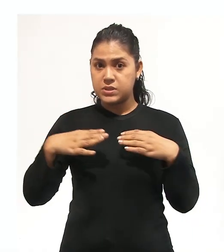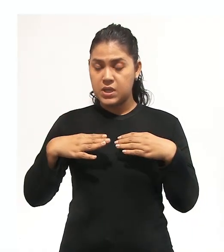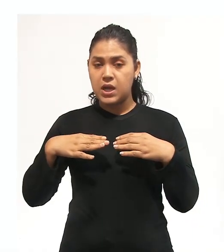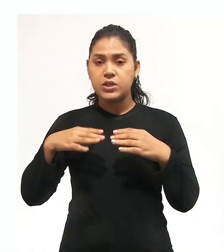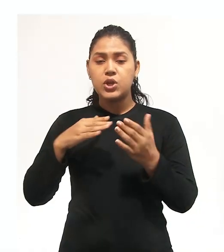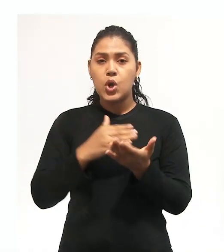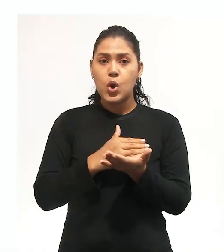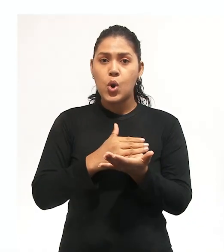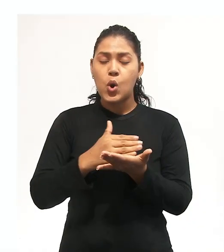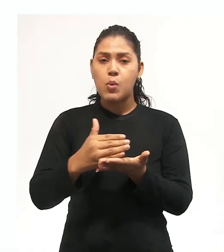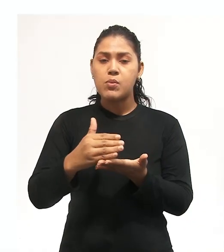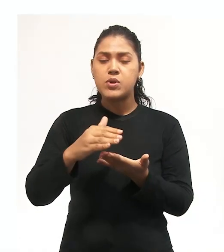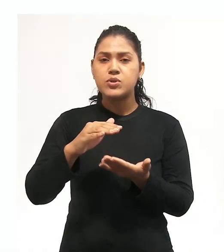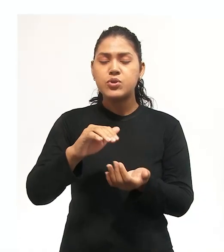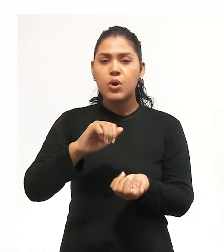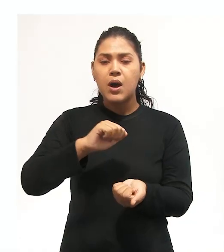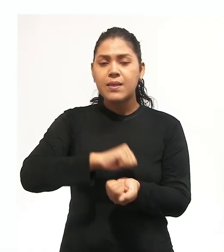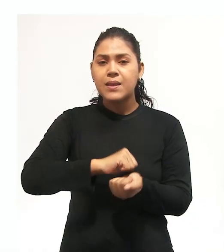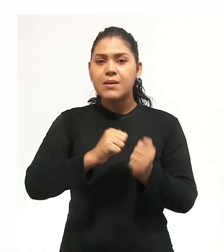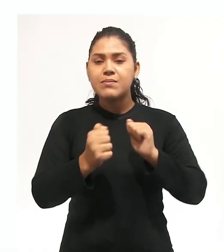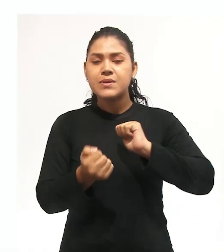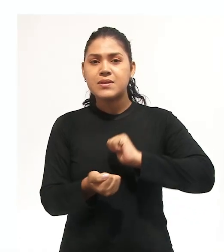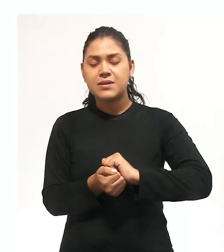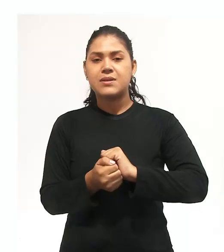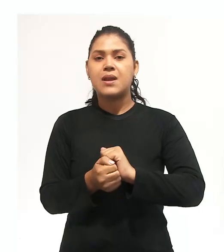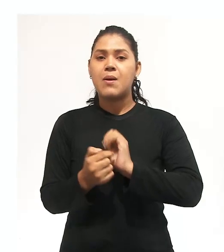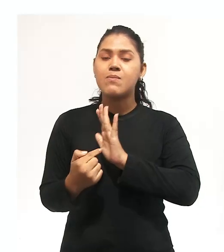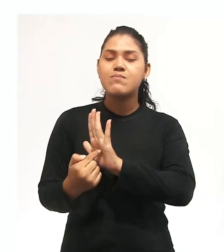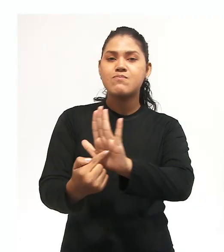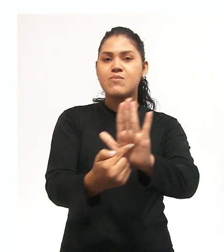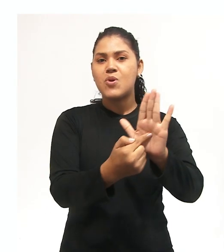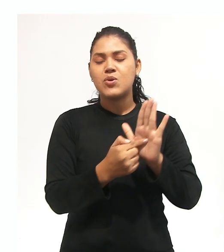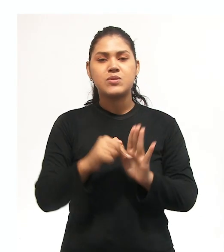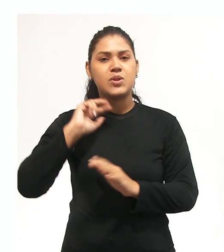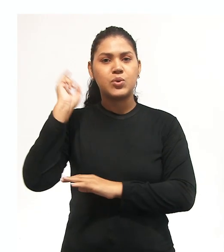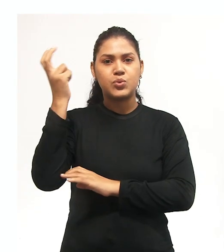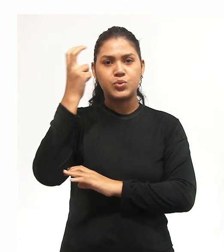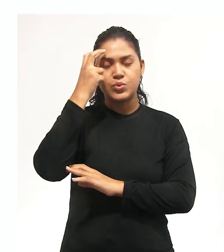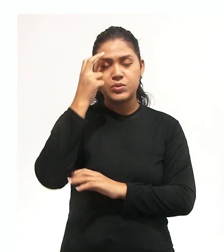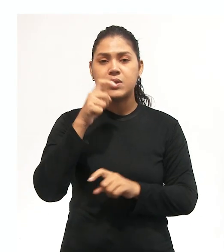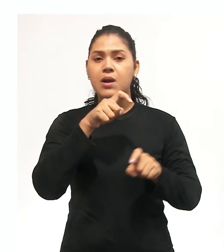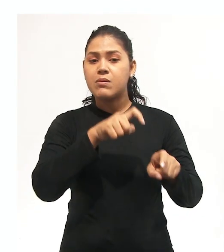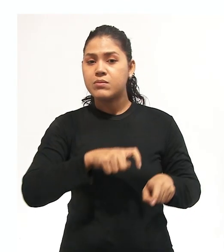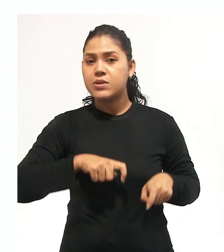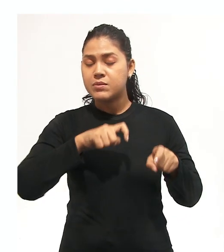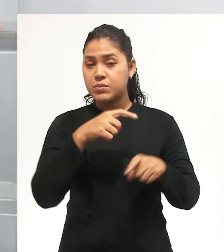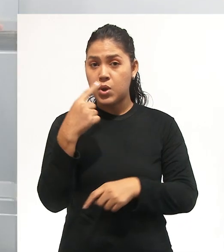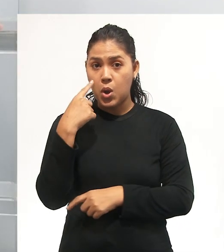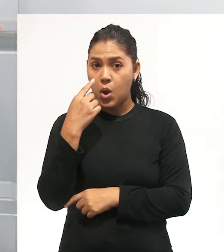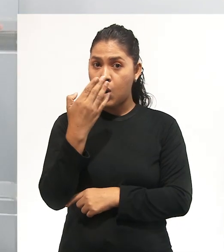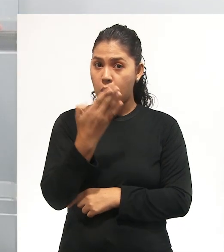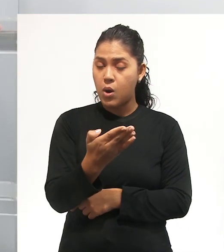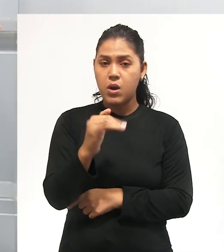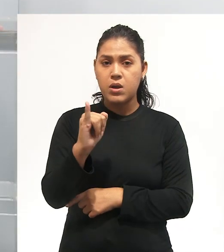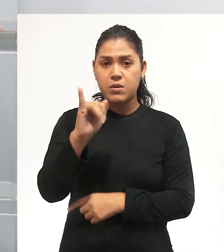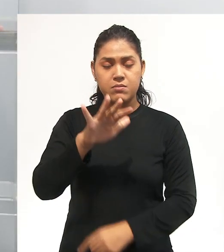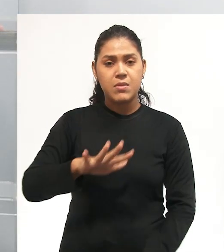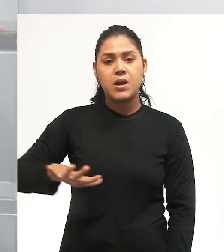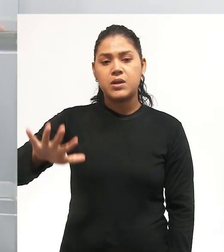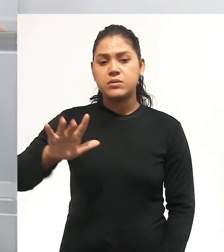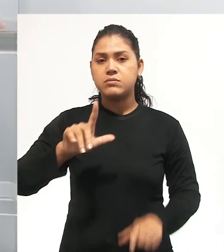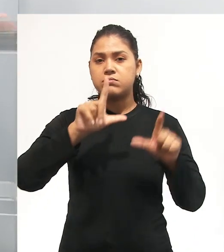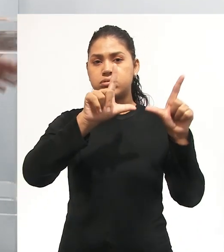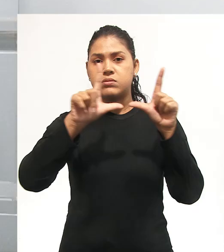de construção mesmo de referências com a ideia da comunidade rural. Esse mosaico de fotos que eu